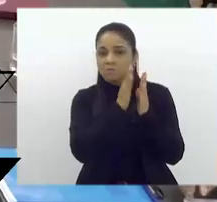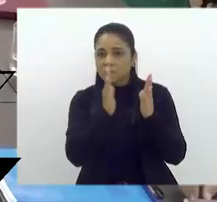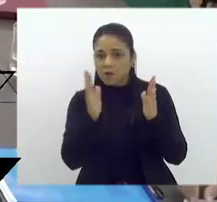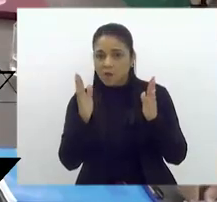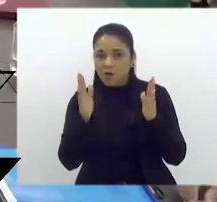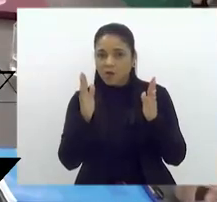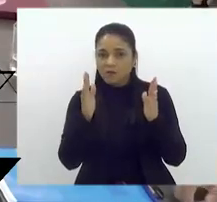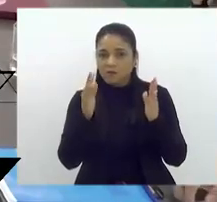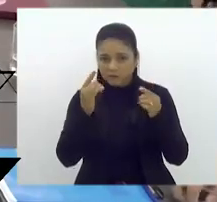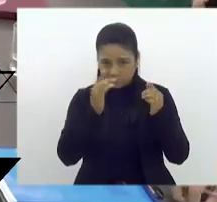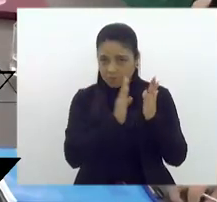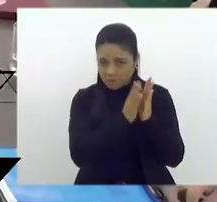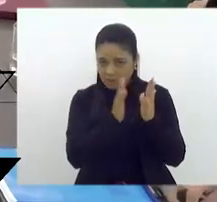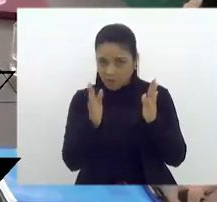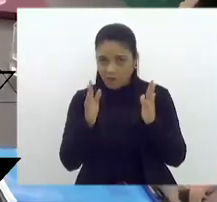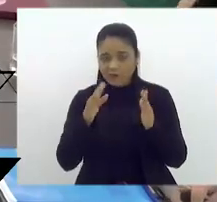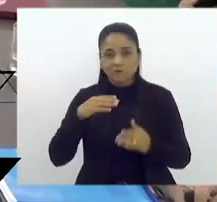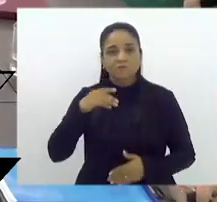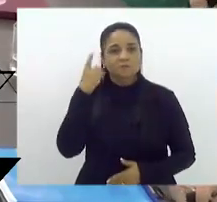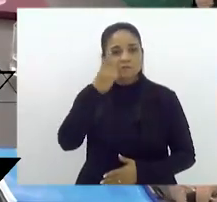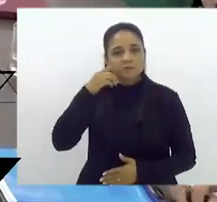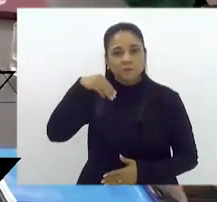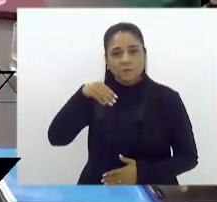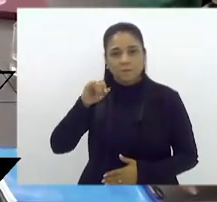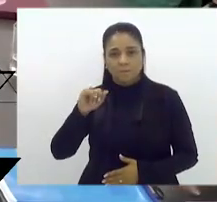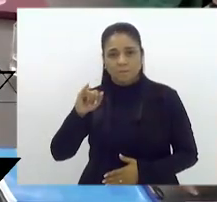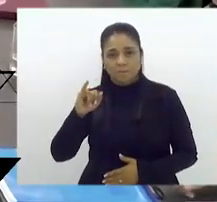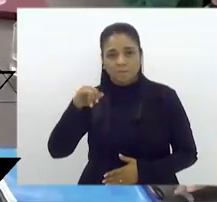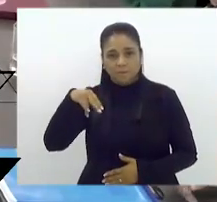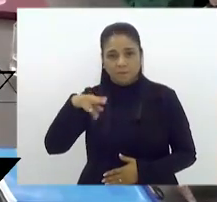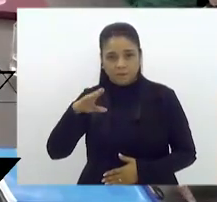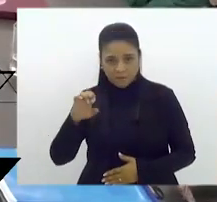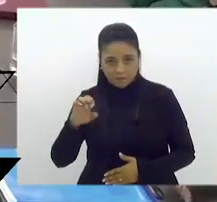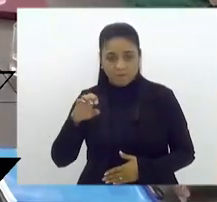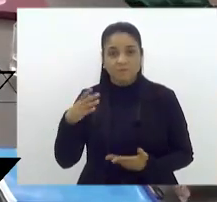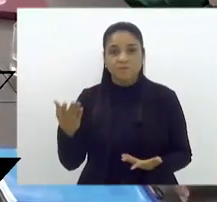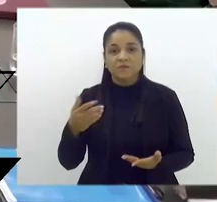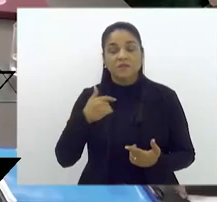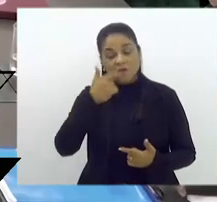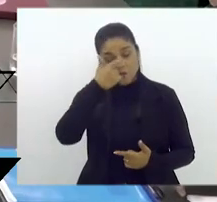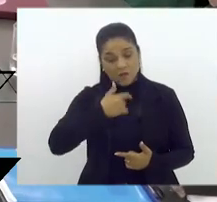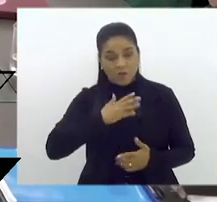discutir, deputado Mink? É pela ordem. Deputado Carlos Mink. Não, é porque pela